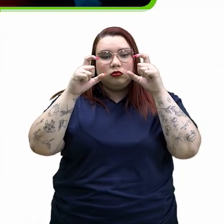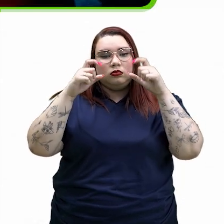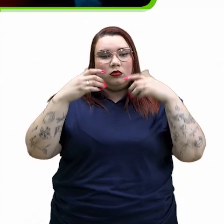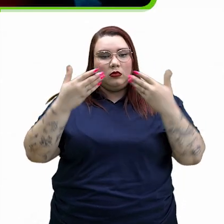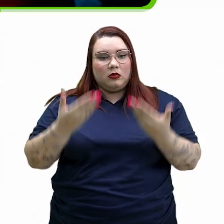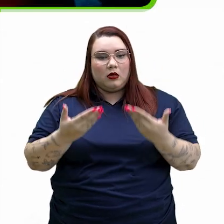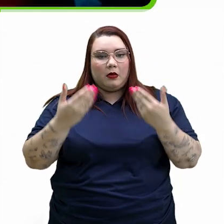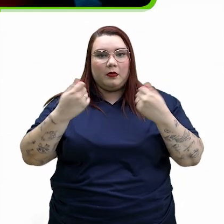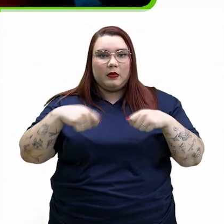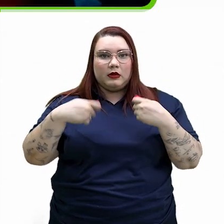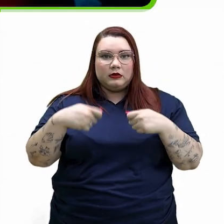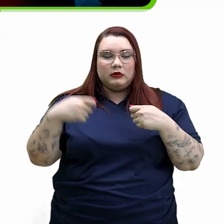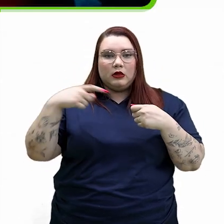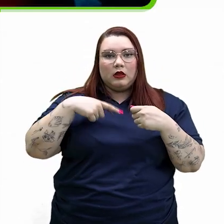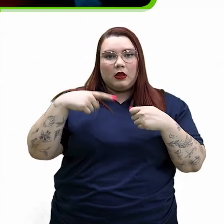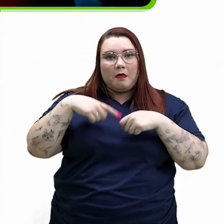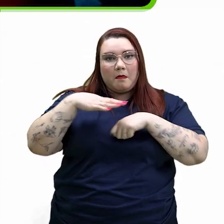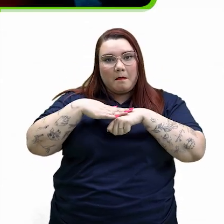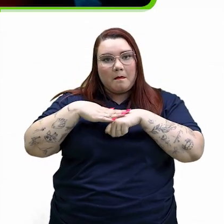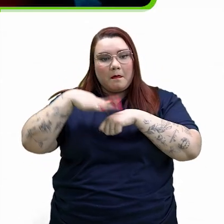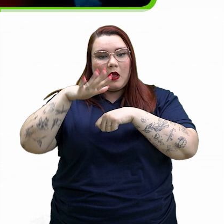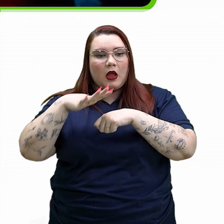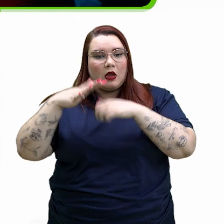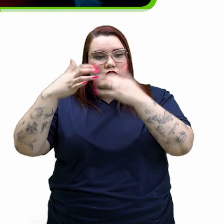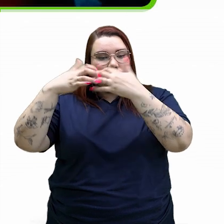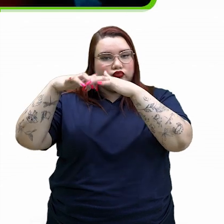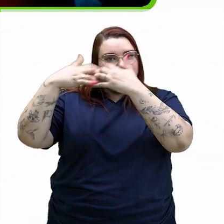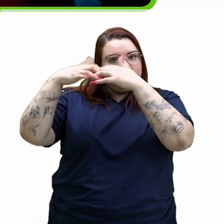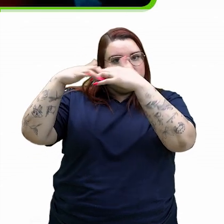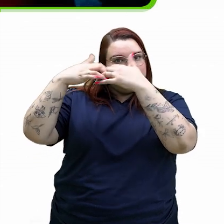ou seja, mais estímulos